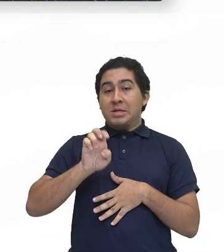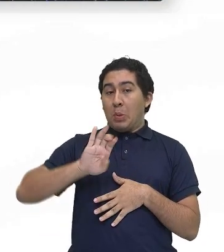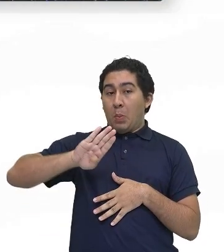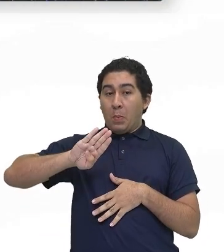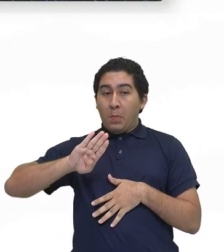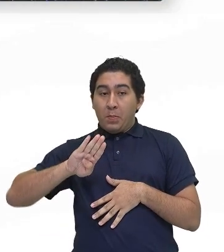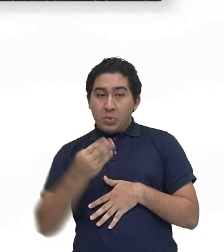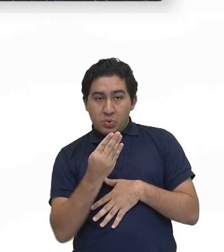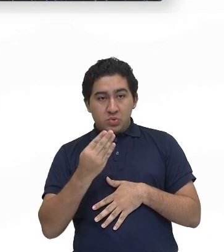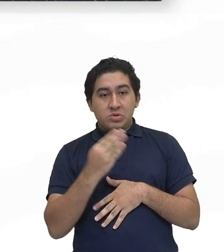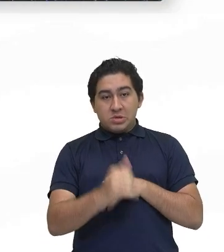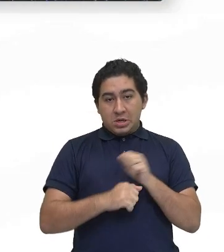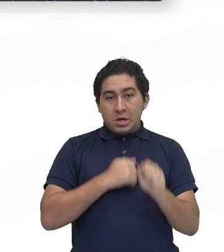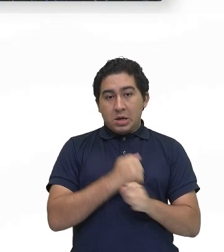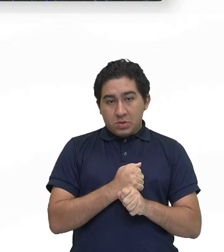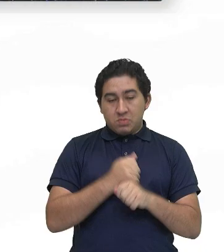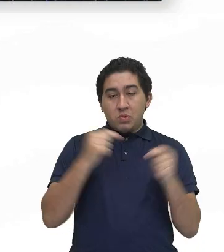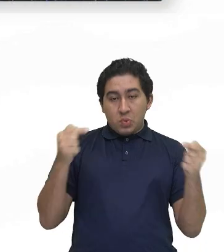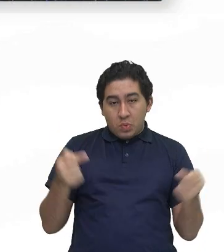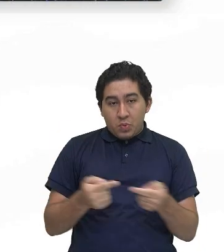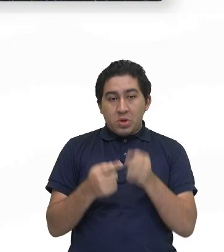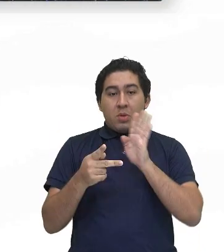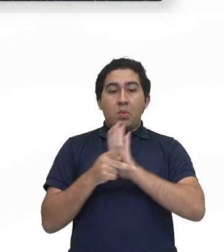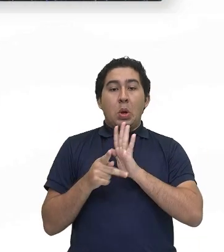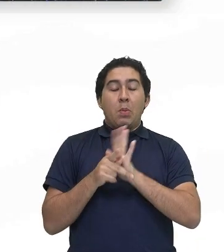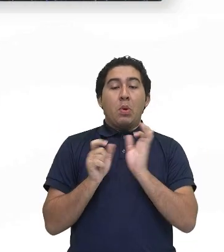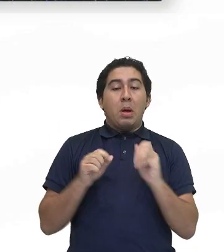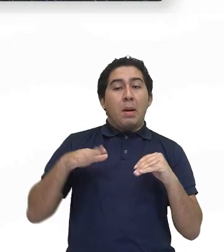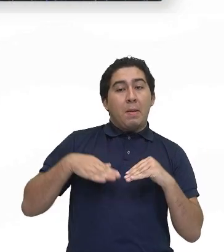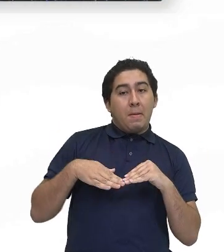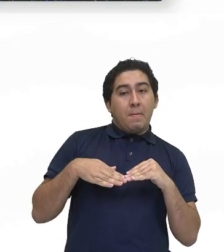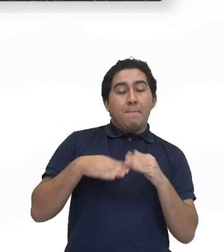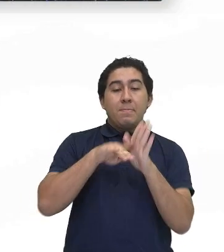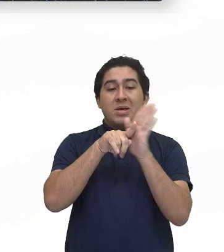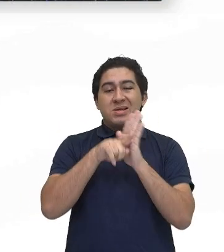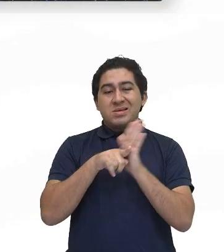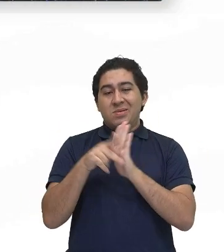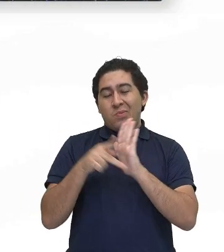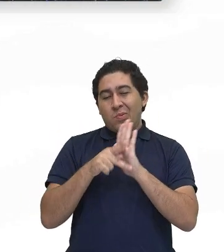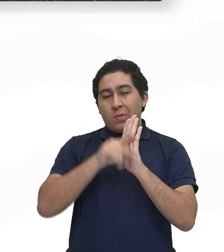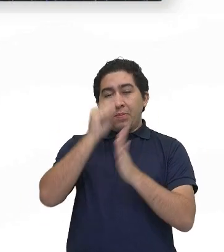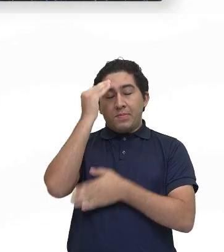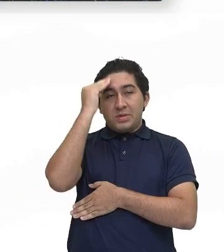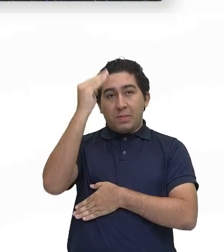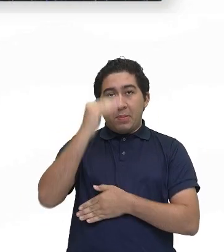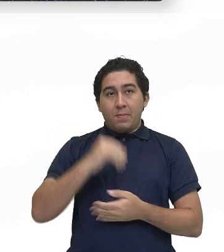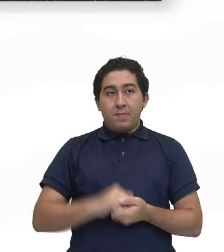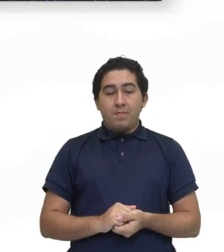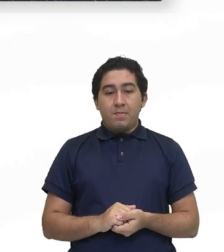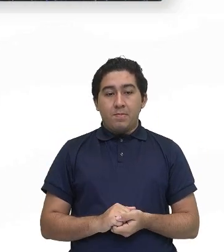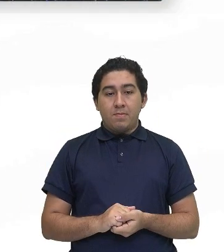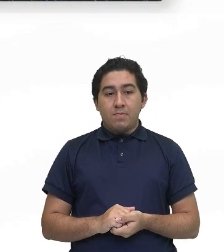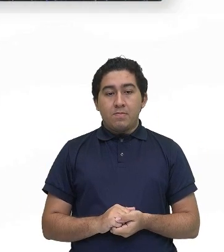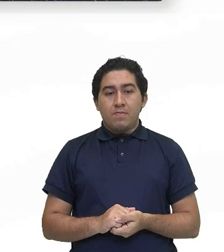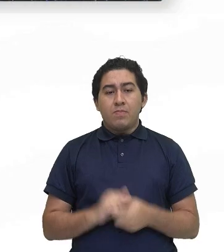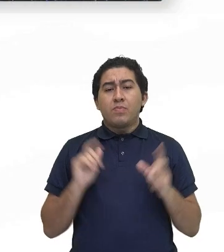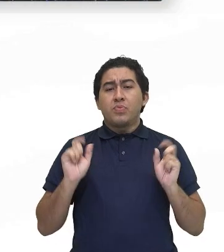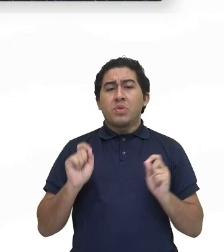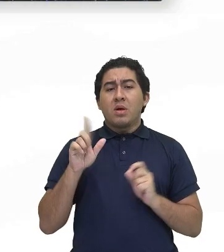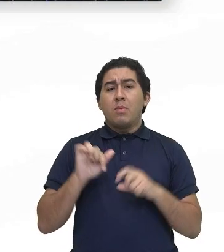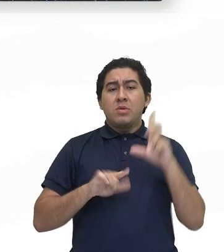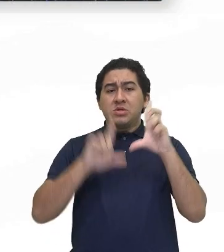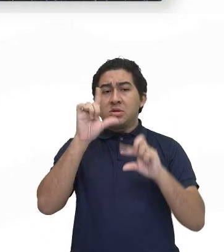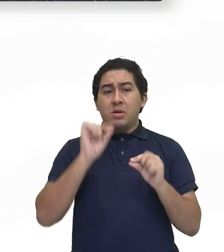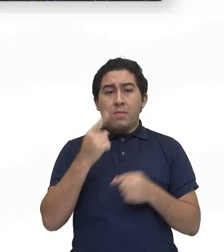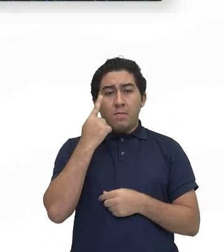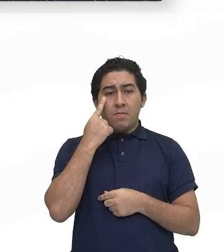bilhões de anos a mais, de acordo com a maioria das estimativas. E o que é uma estrela?